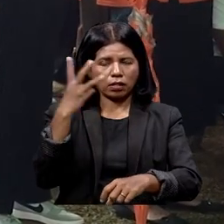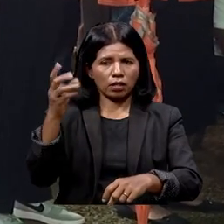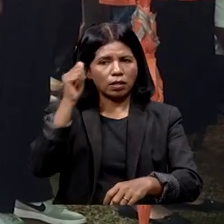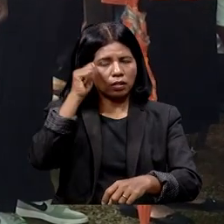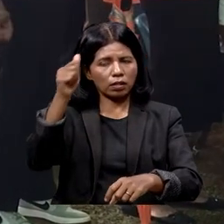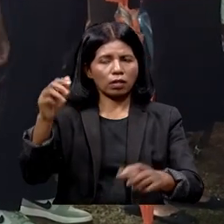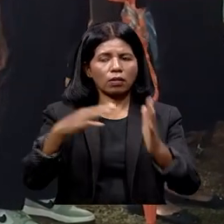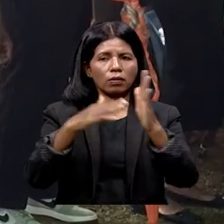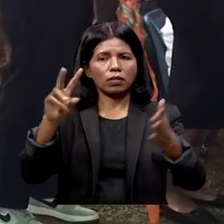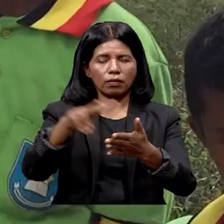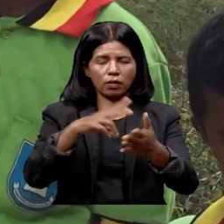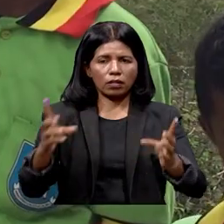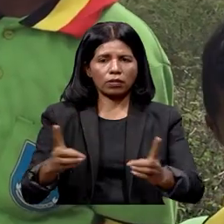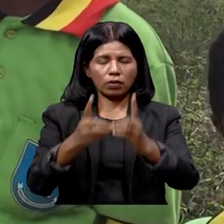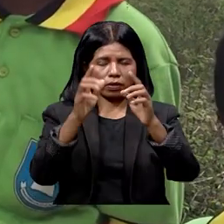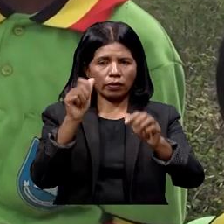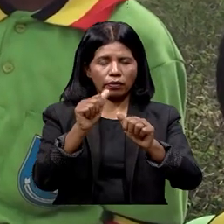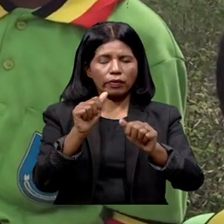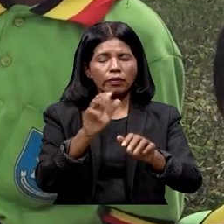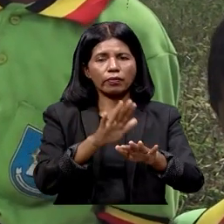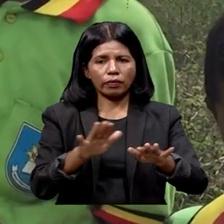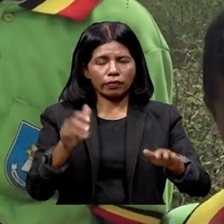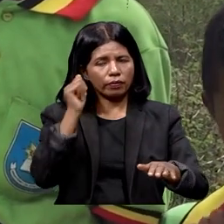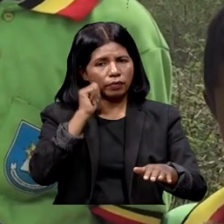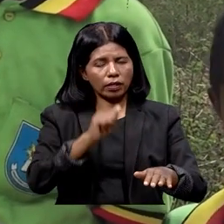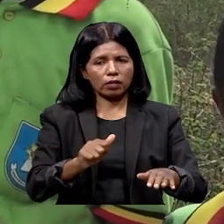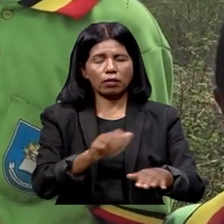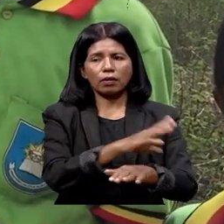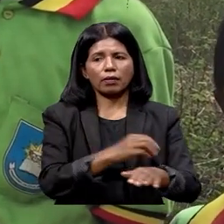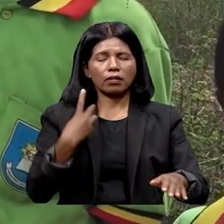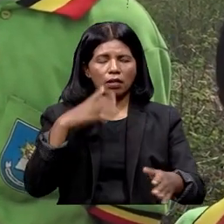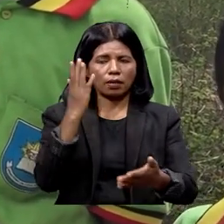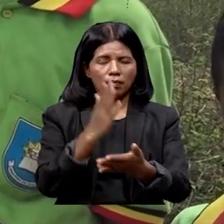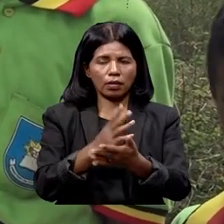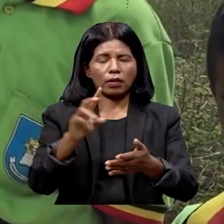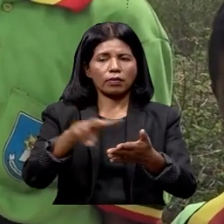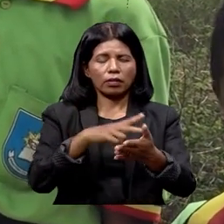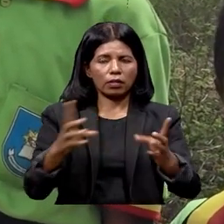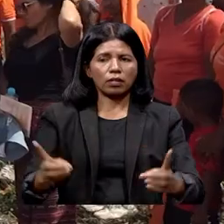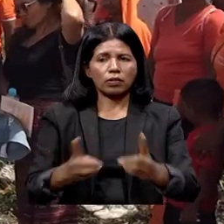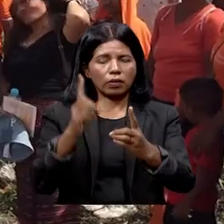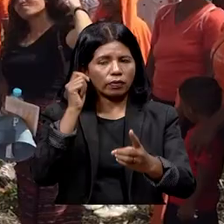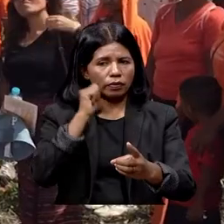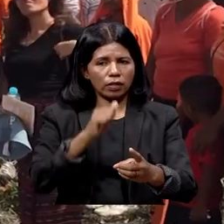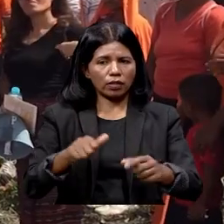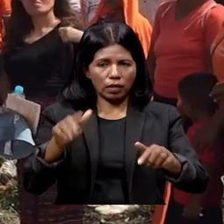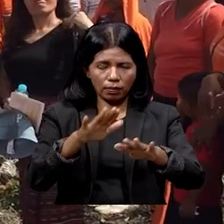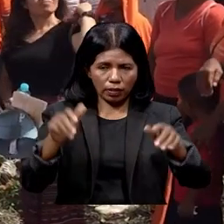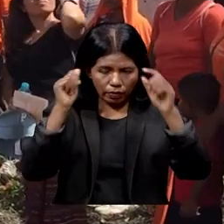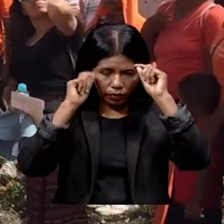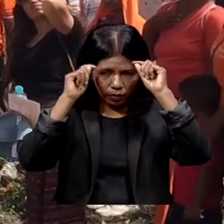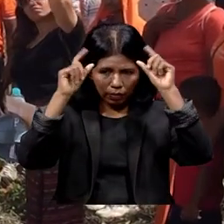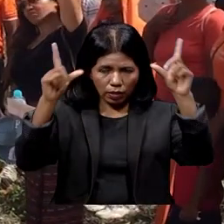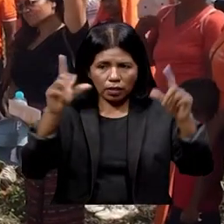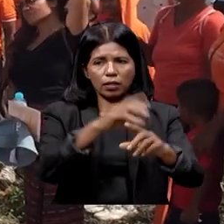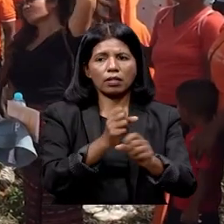contra a violência sobre o feto no Labarek Feto, o tema Hamutu Kita Prevene Violência sobre o Feto no Labarek Feto e Timor-Leste,